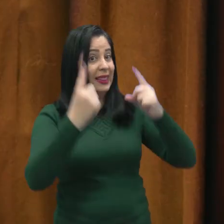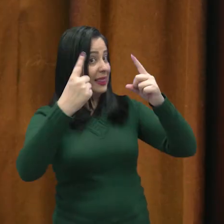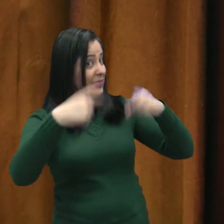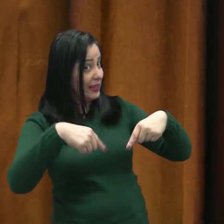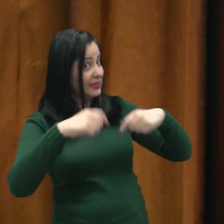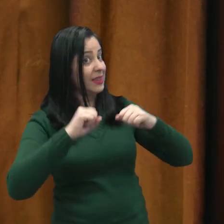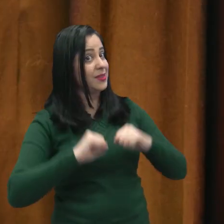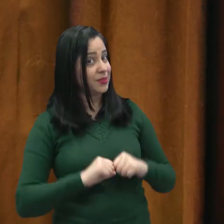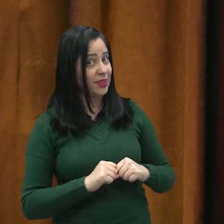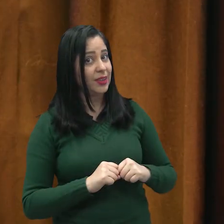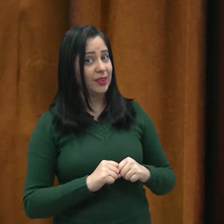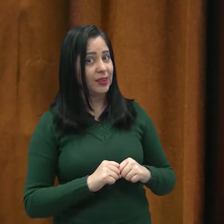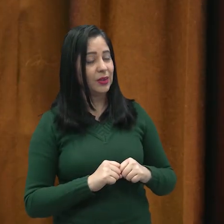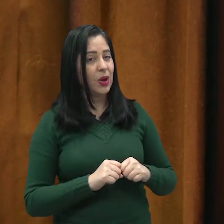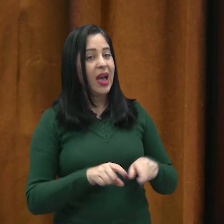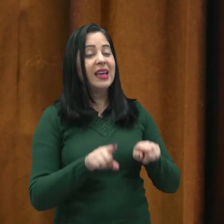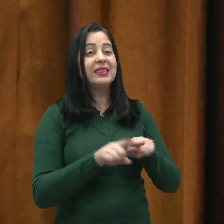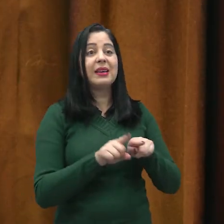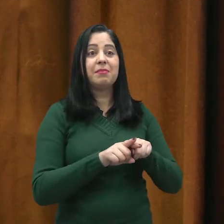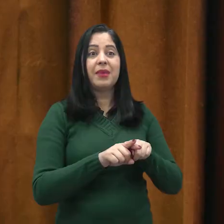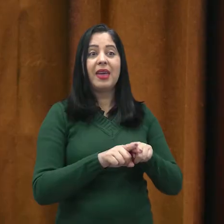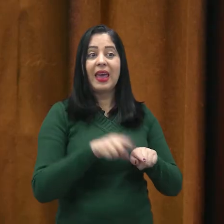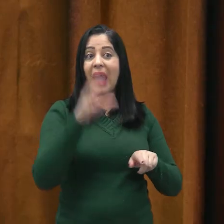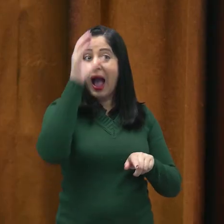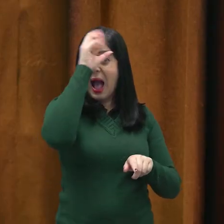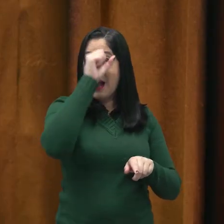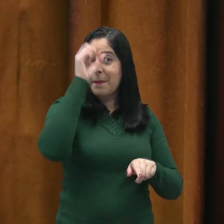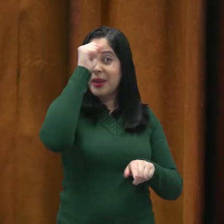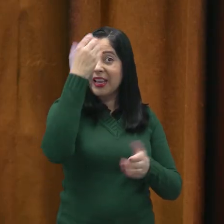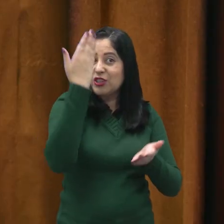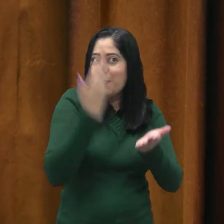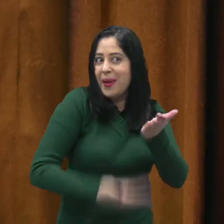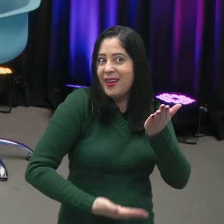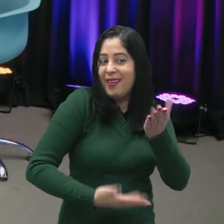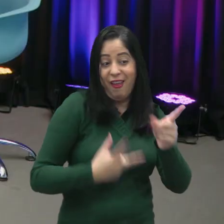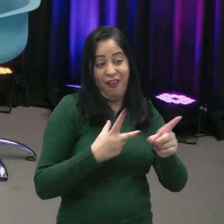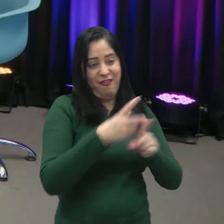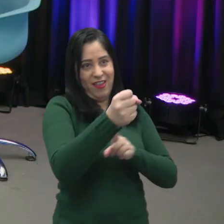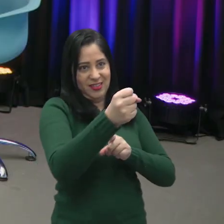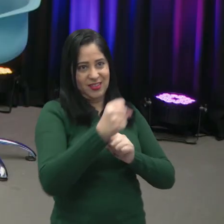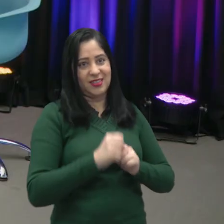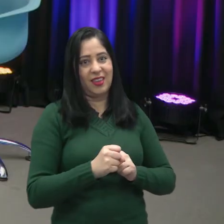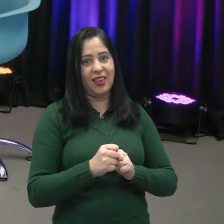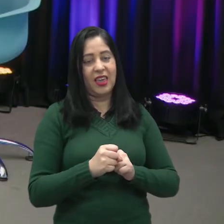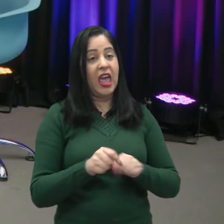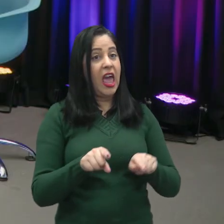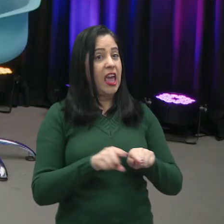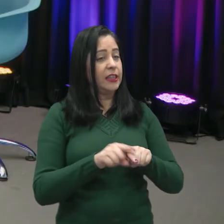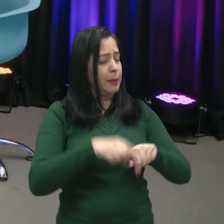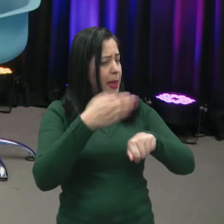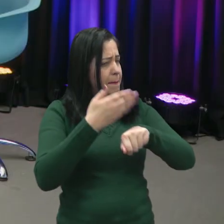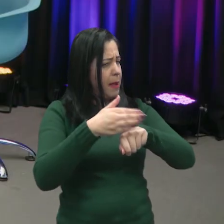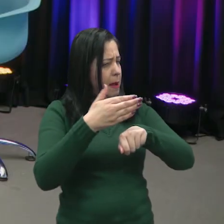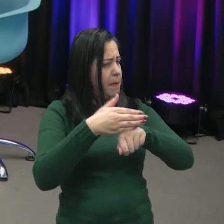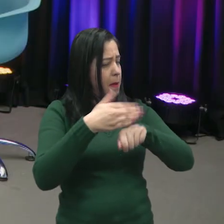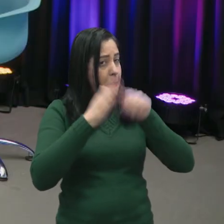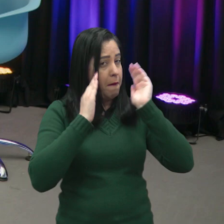psicologicamente. Você aprende a não só vencer, a perder também. A ter disciplina, né? A ter disciplina.